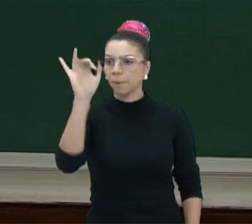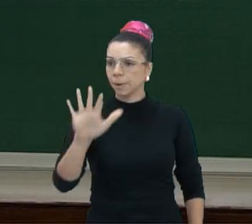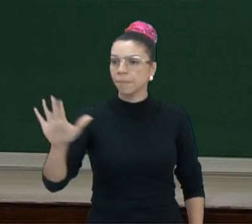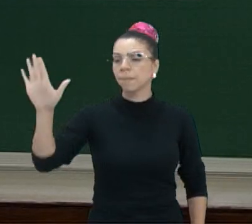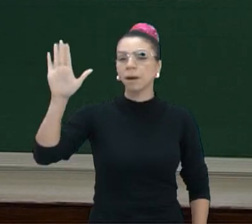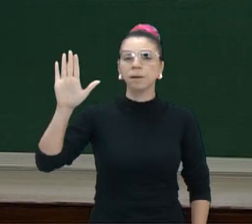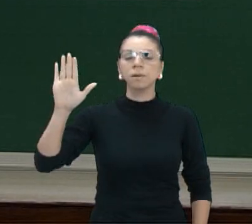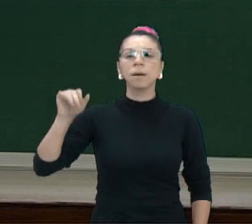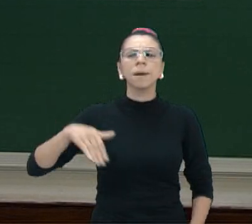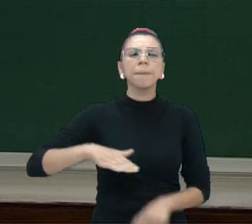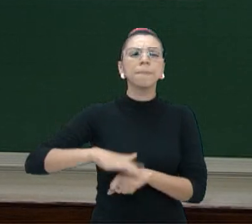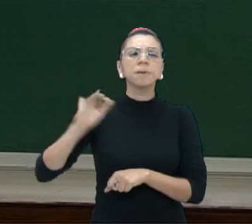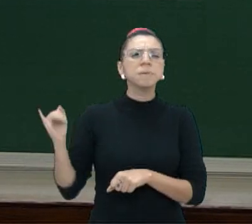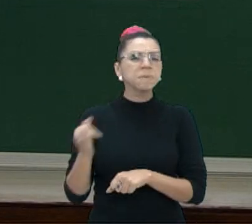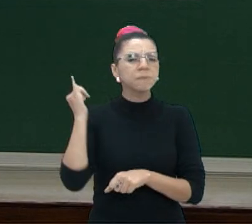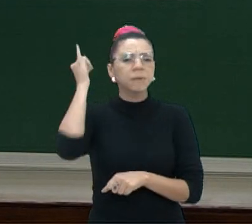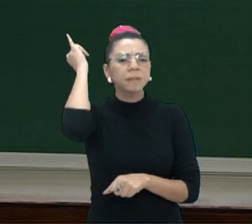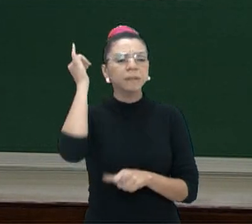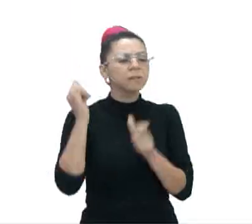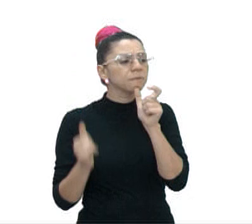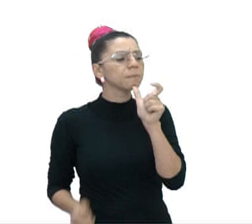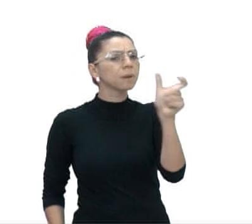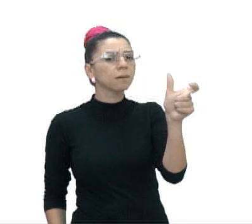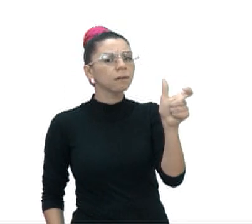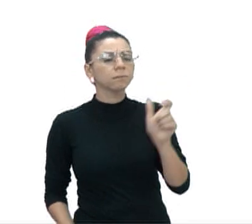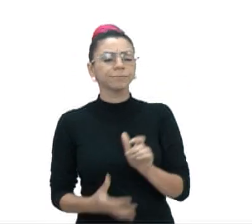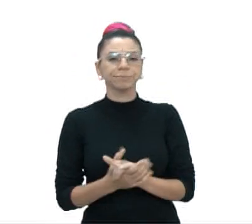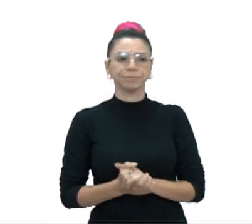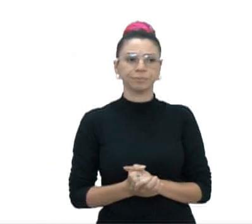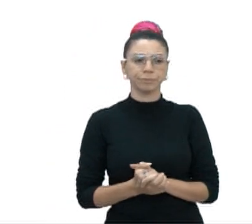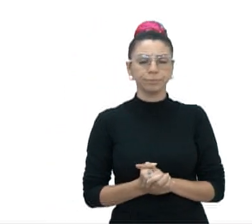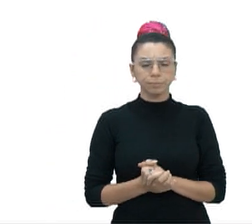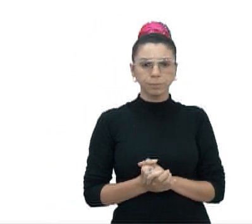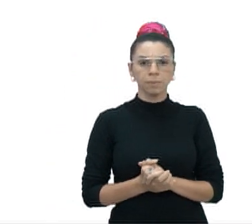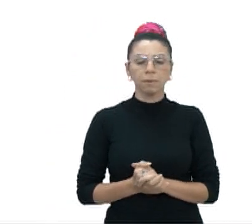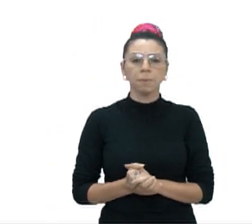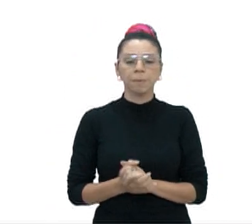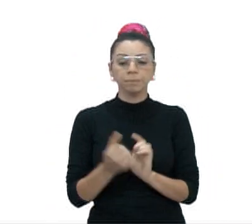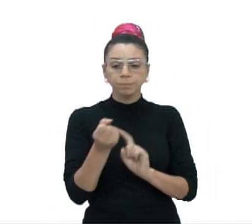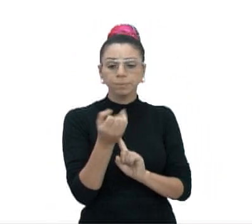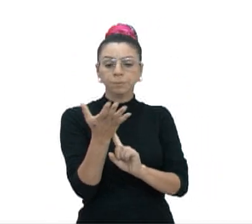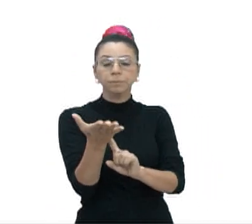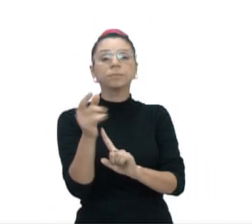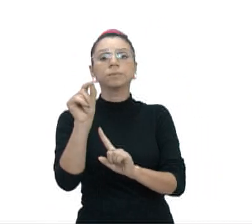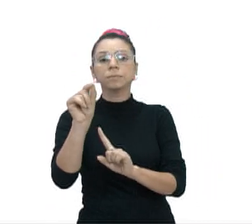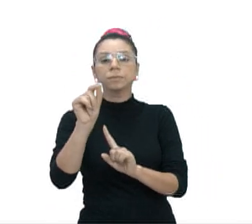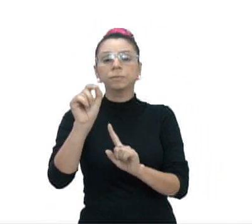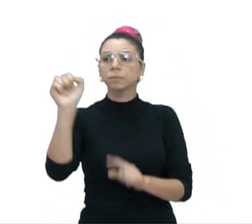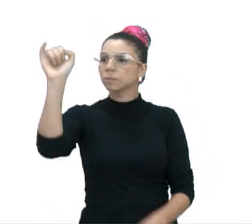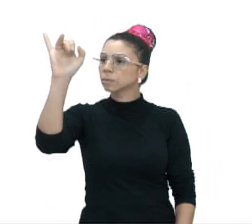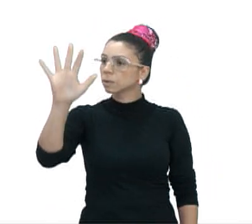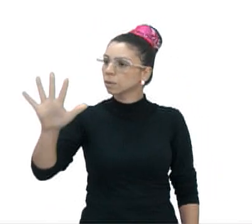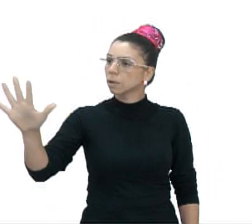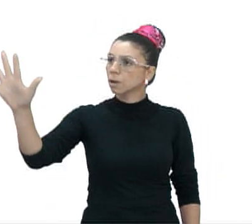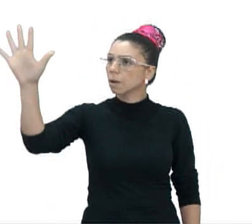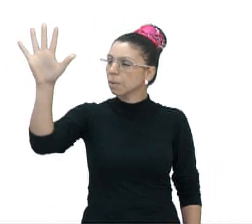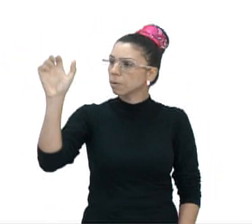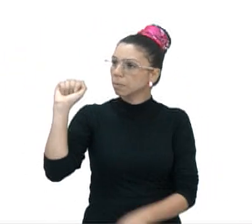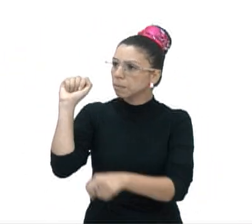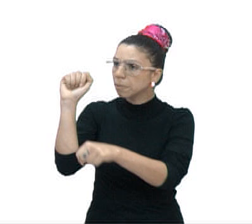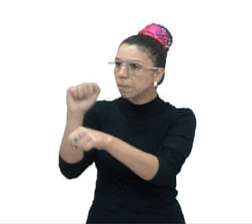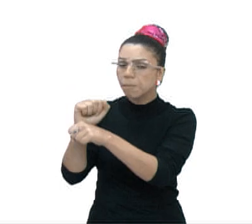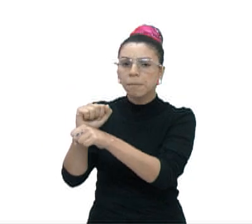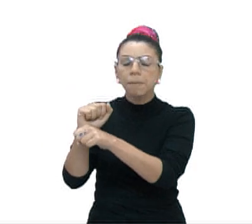O que será que ele quer nos dizer? Olha só, o ditado nos traz uma ideia de que a imagem estática pode